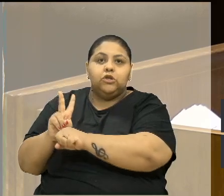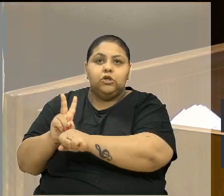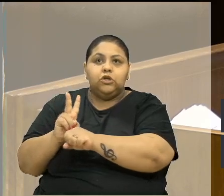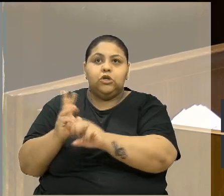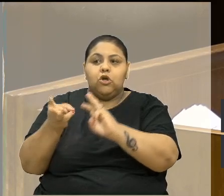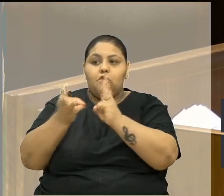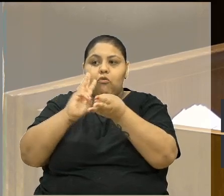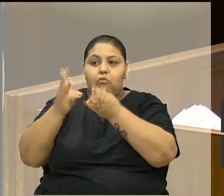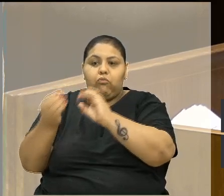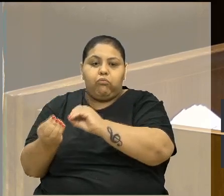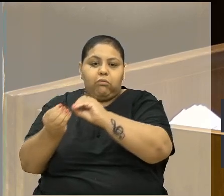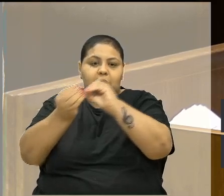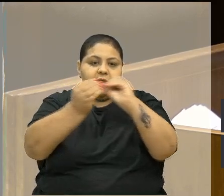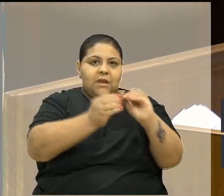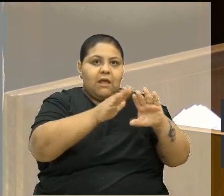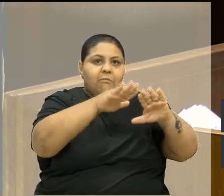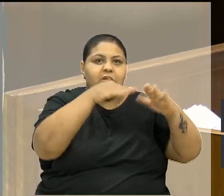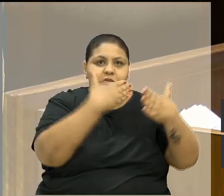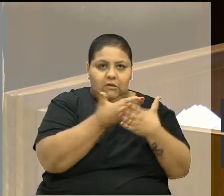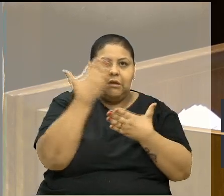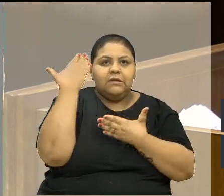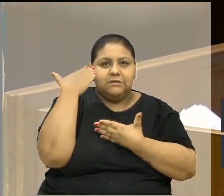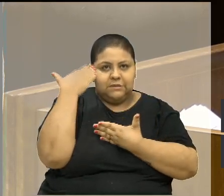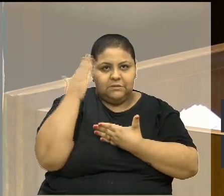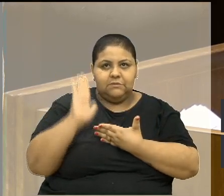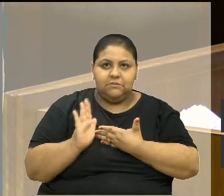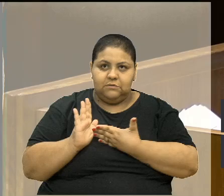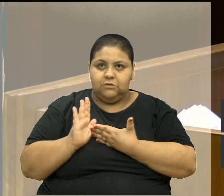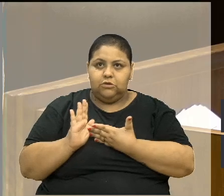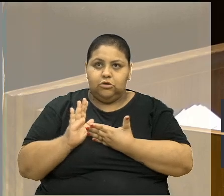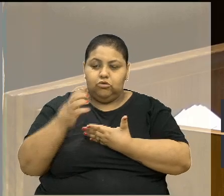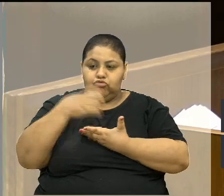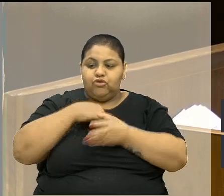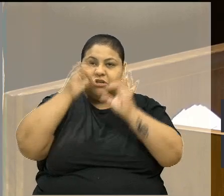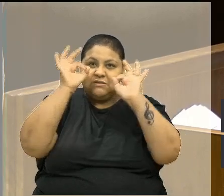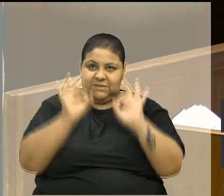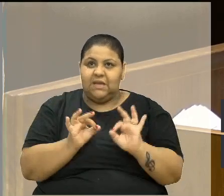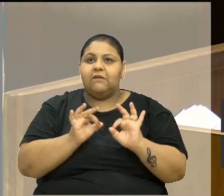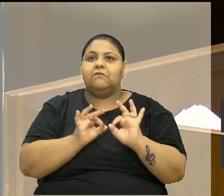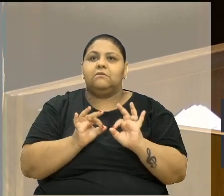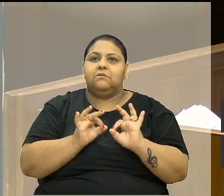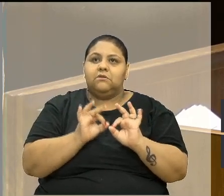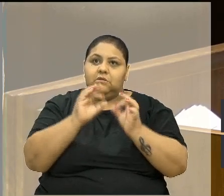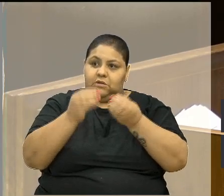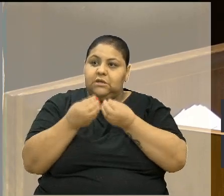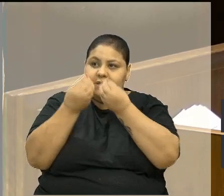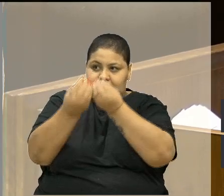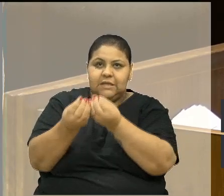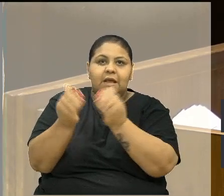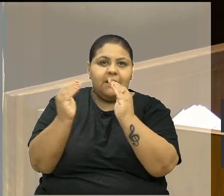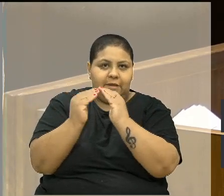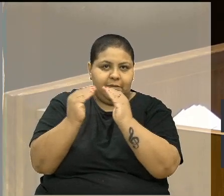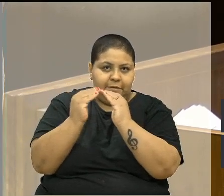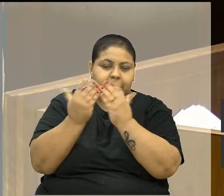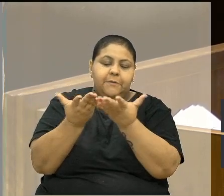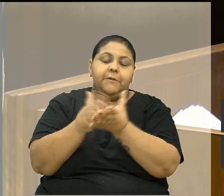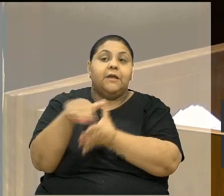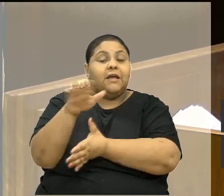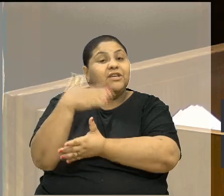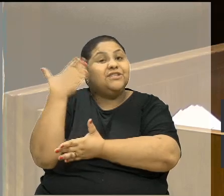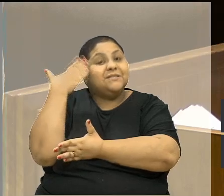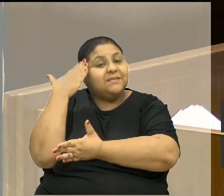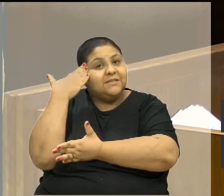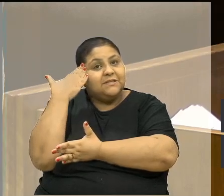ou a van encosta e eles vão conseguir subir, né, de forma segura no veículo e até ser entregues em suas casas. A gente sabe